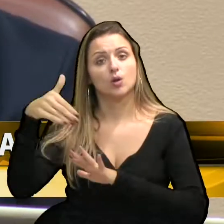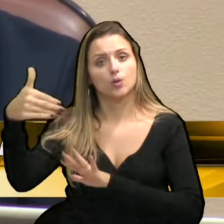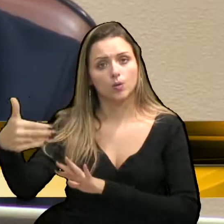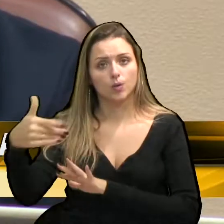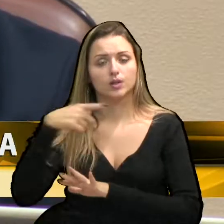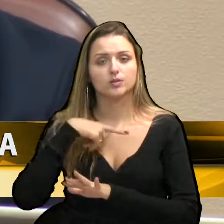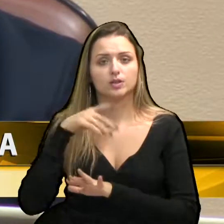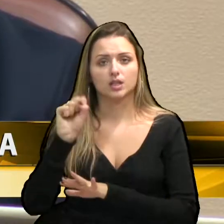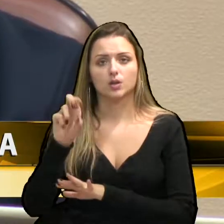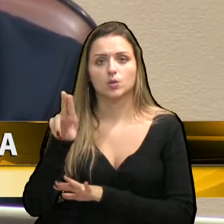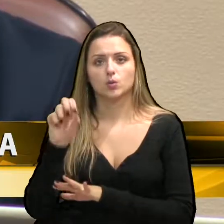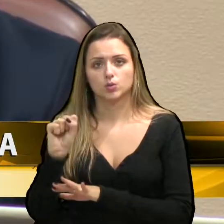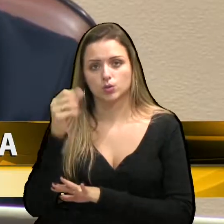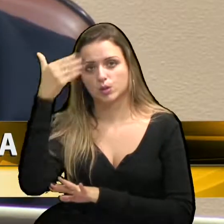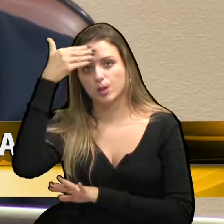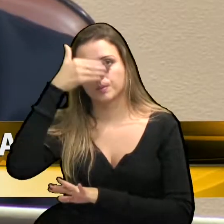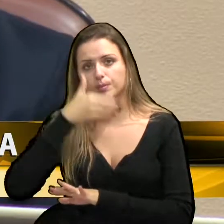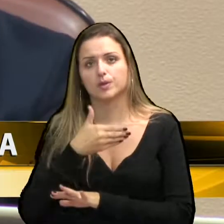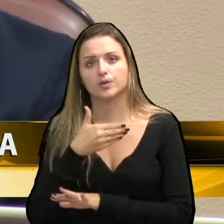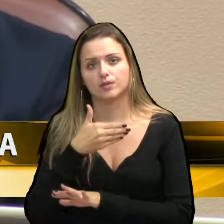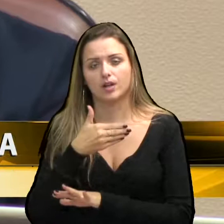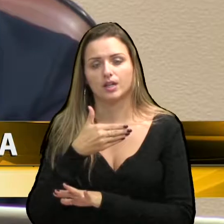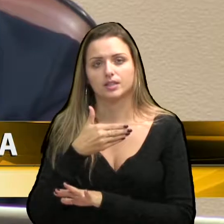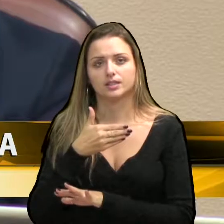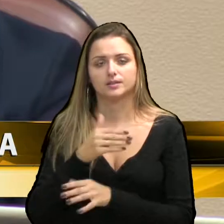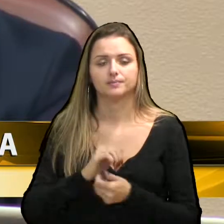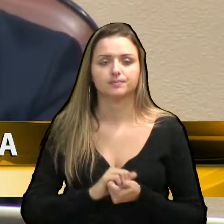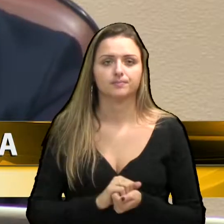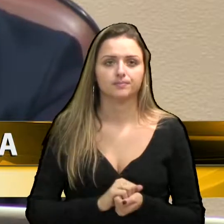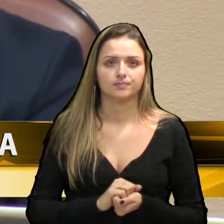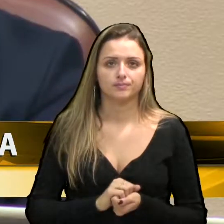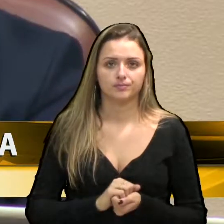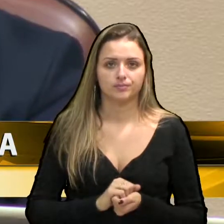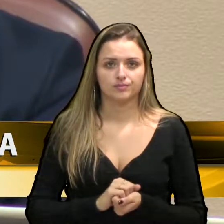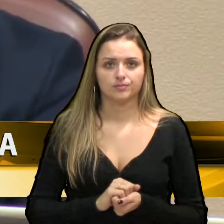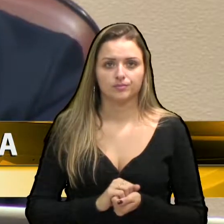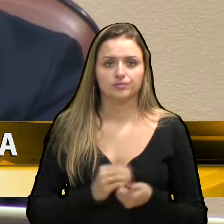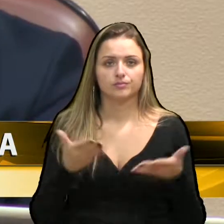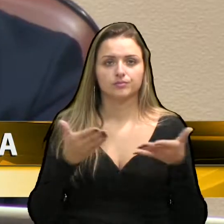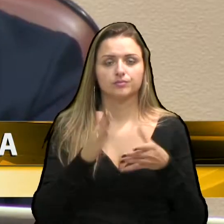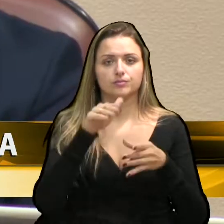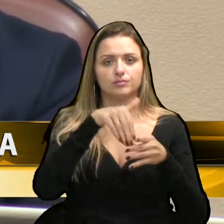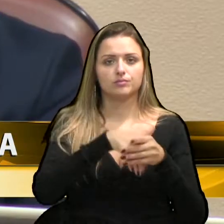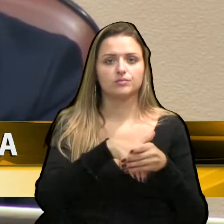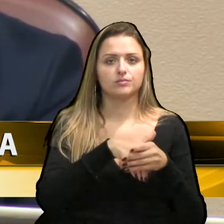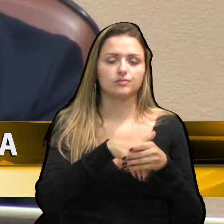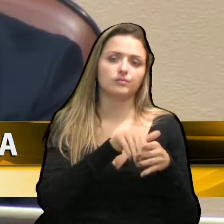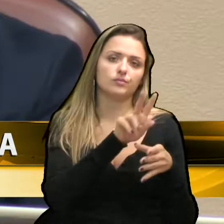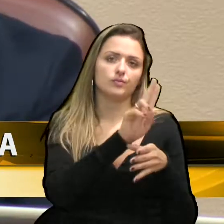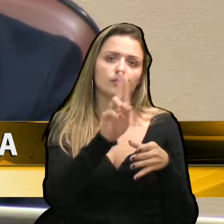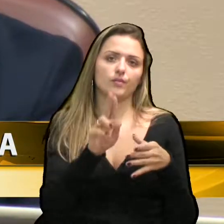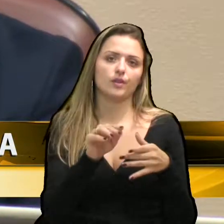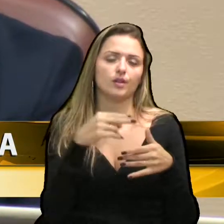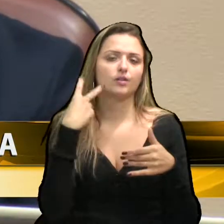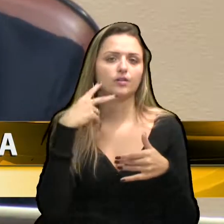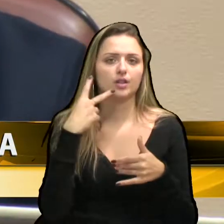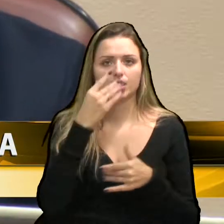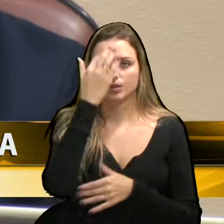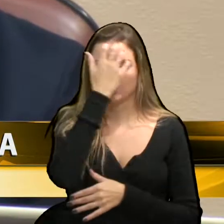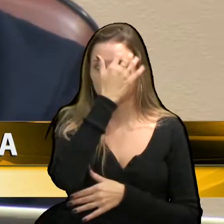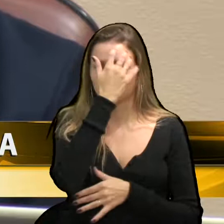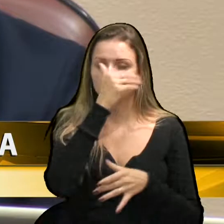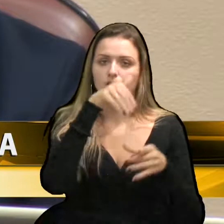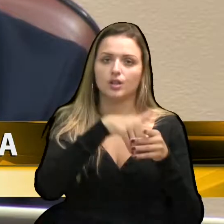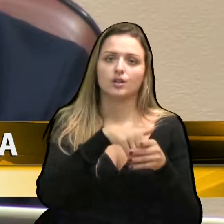disponibilidades do SUS forem comprovadamente suficientes. Em votação nominal. Vereadora Adiló de Domênico, o senhor